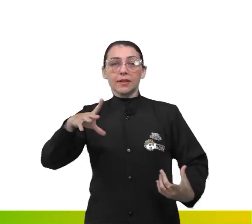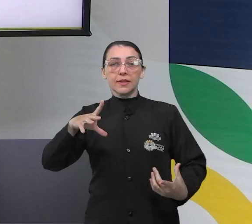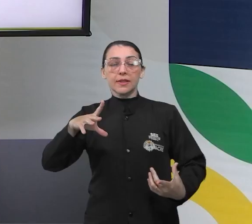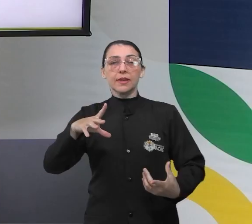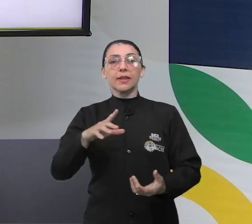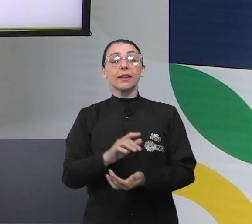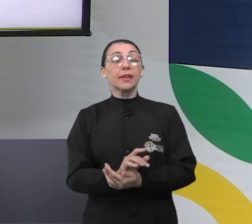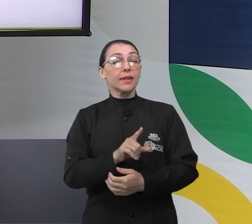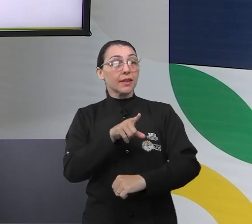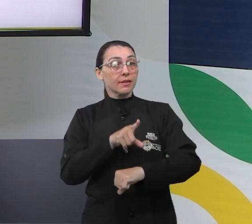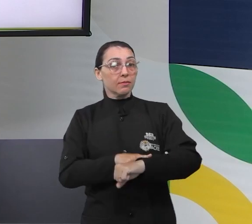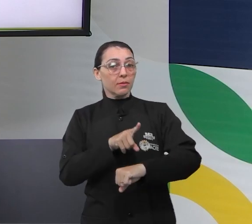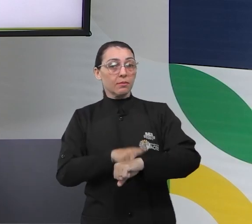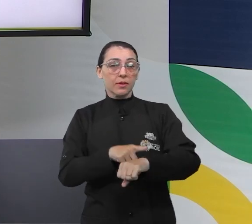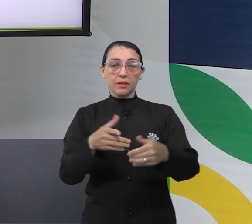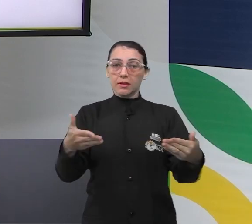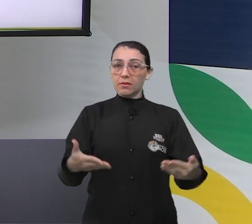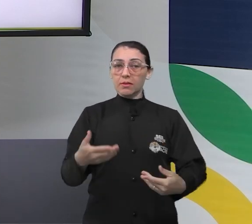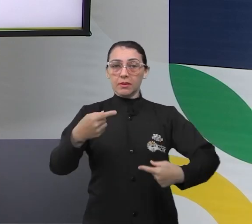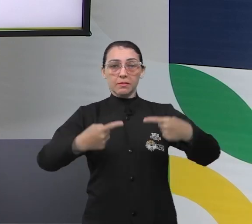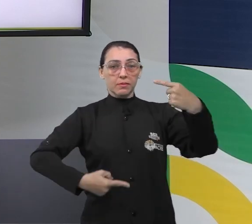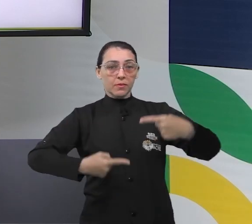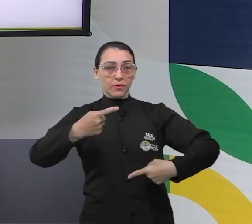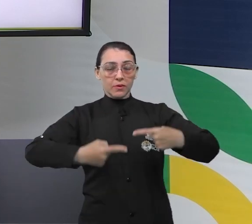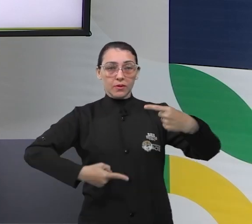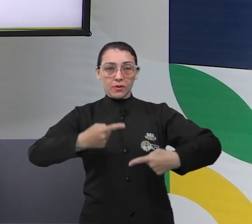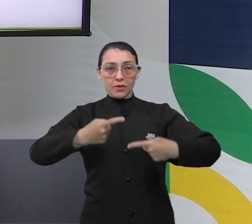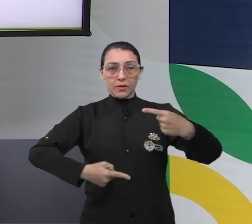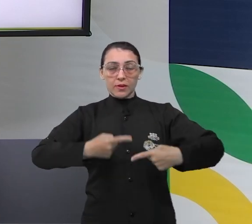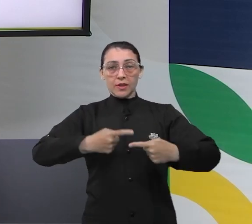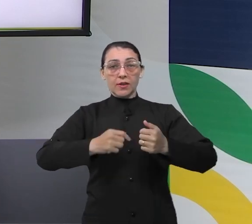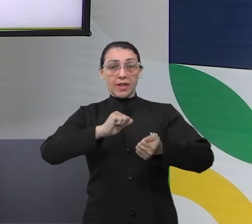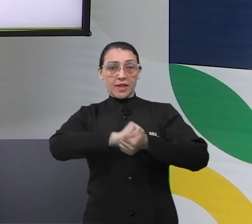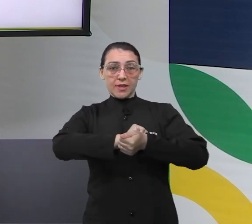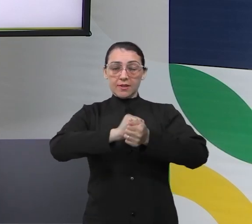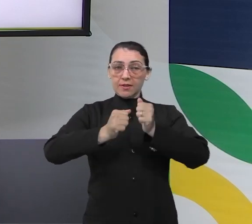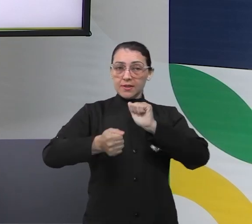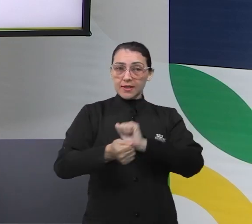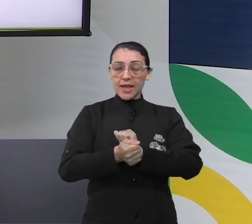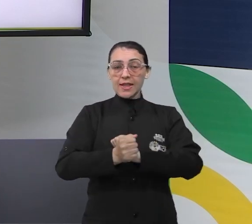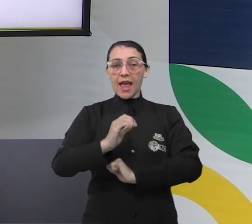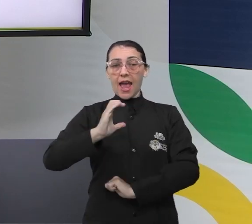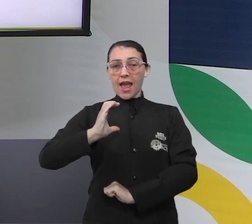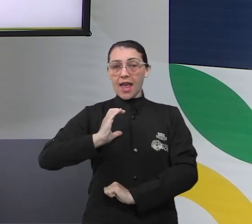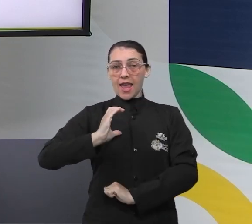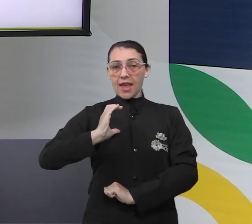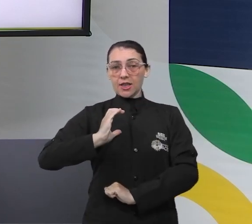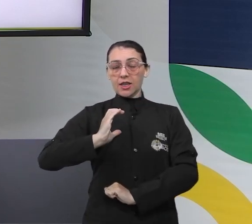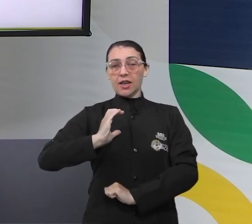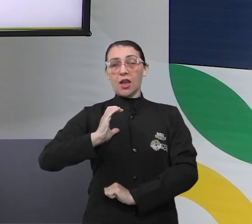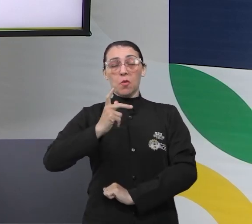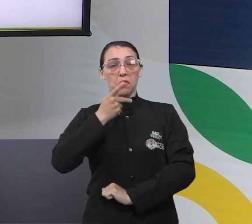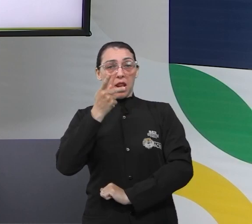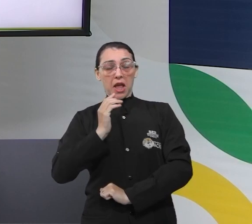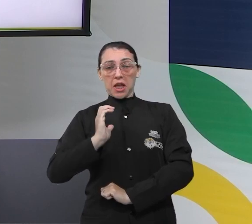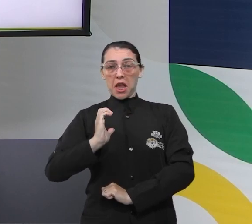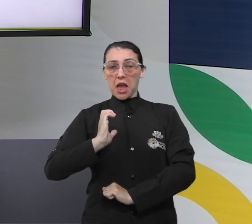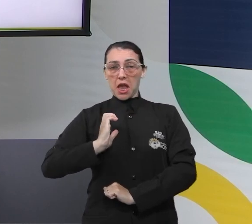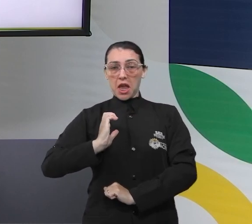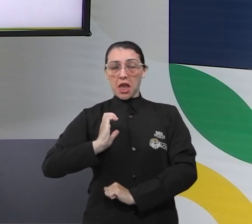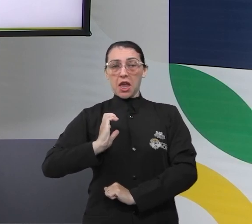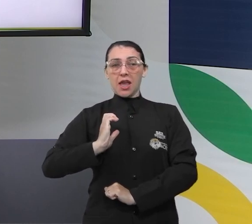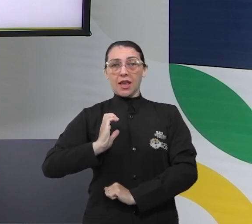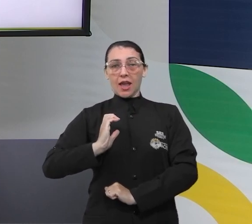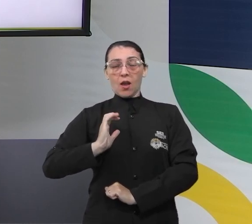Então, nesse momento, a política ela vai estar muito associada à ética. Eu até diria que a ética é